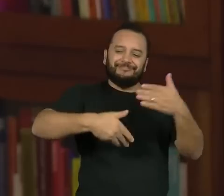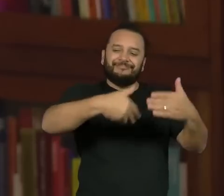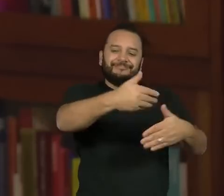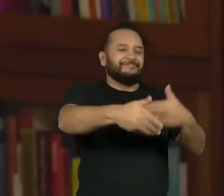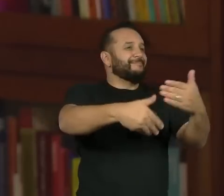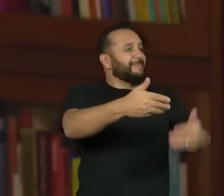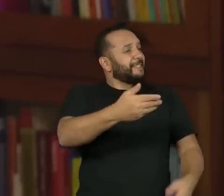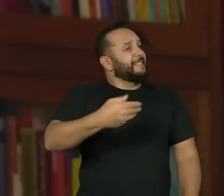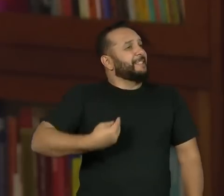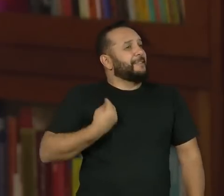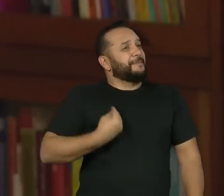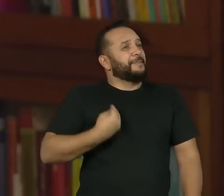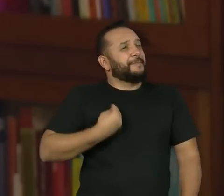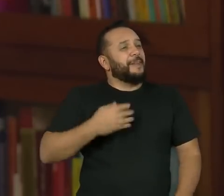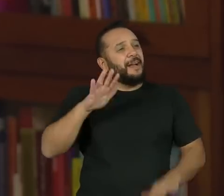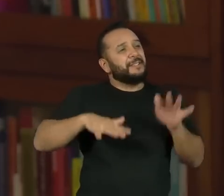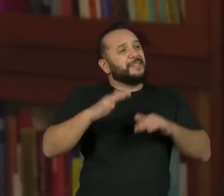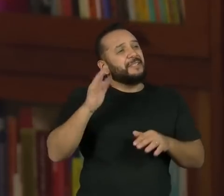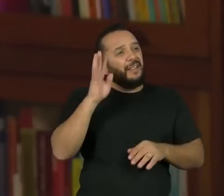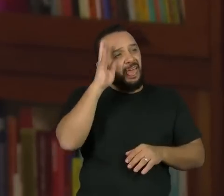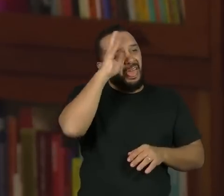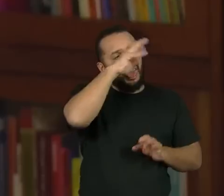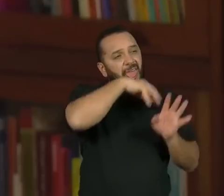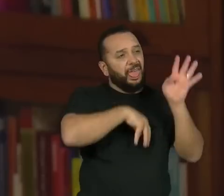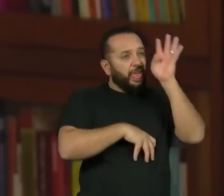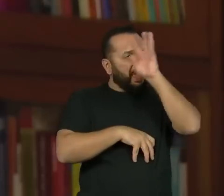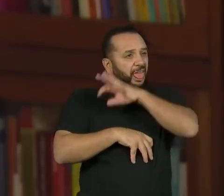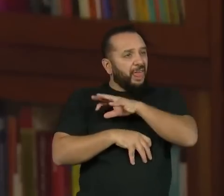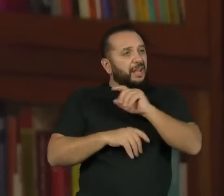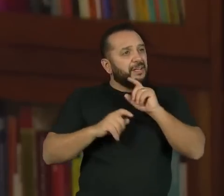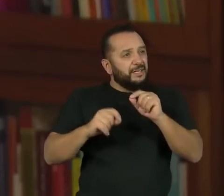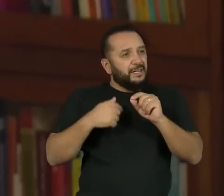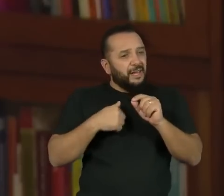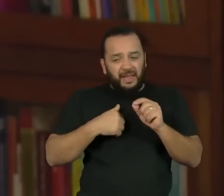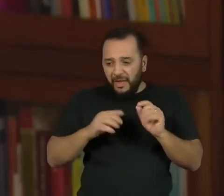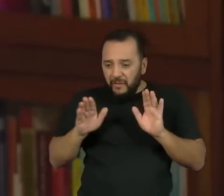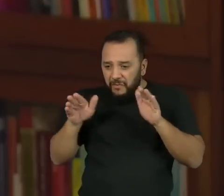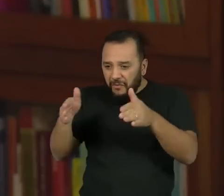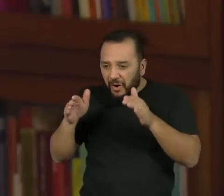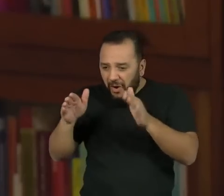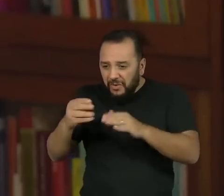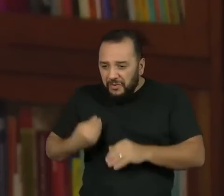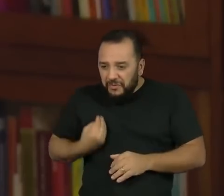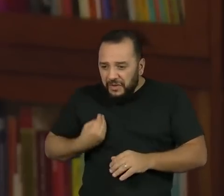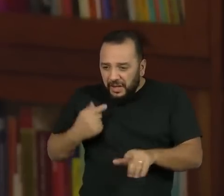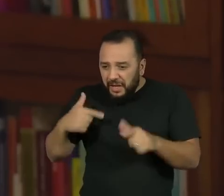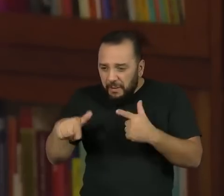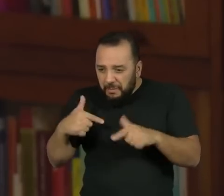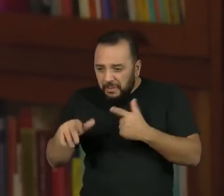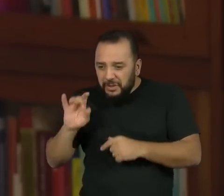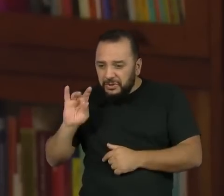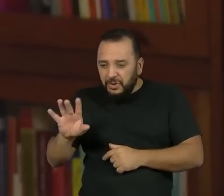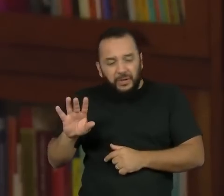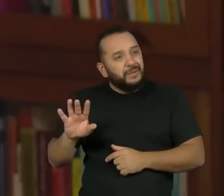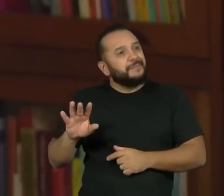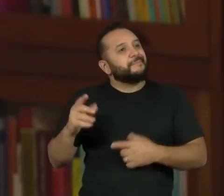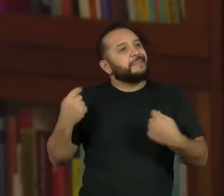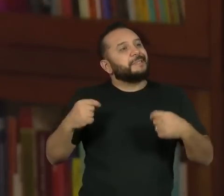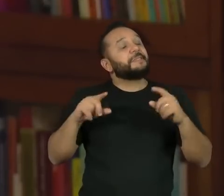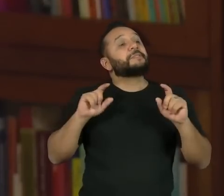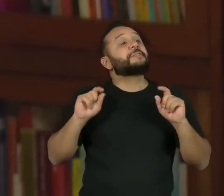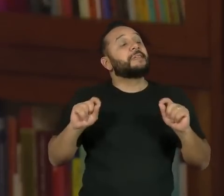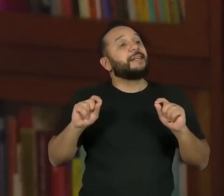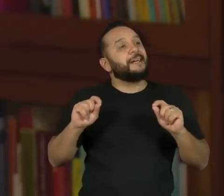um viver distraído, concentrado só no cotidiano e não tomamos distância